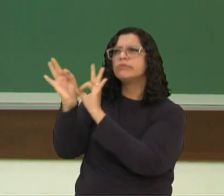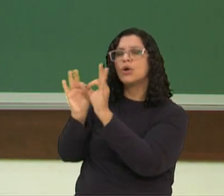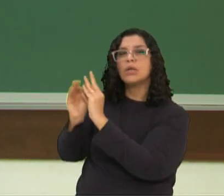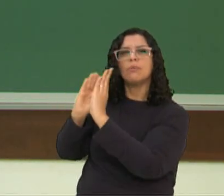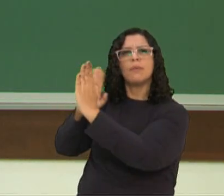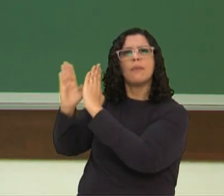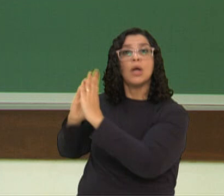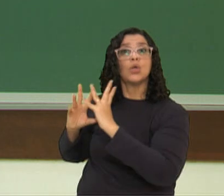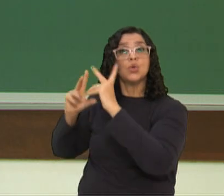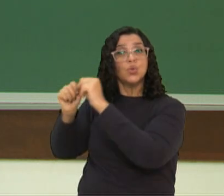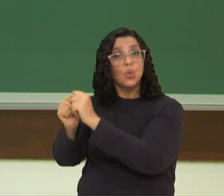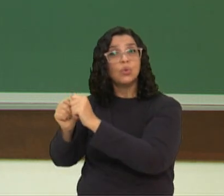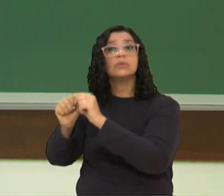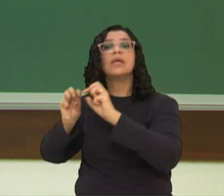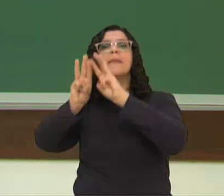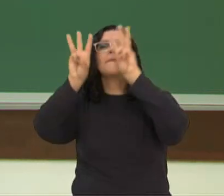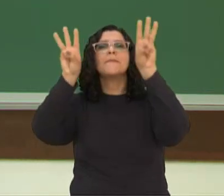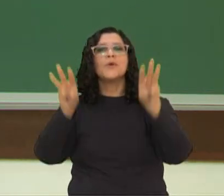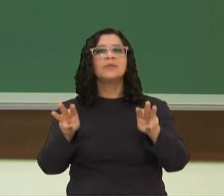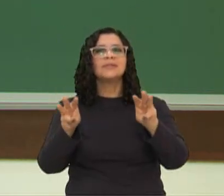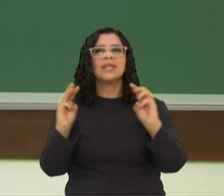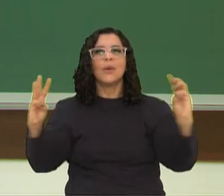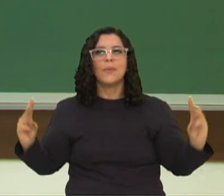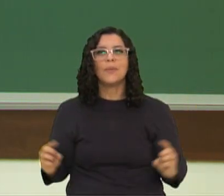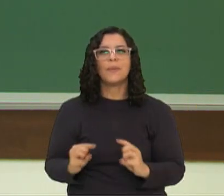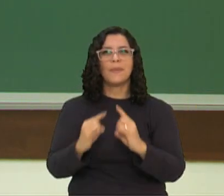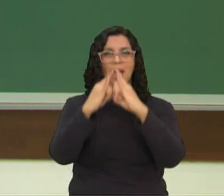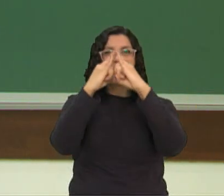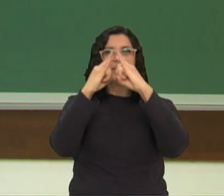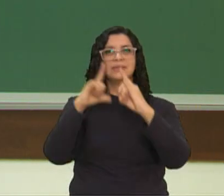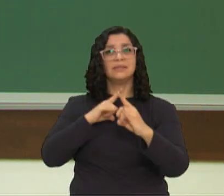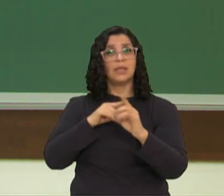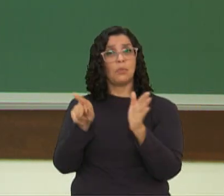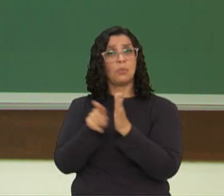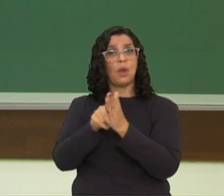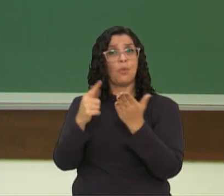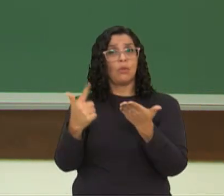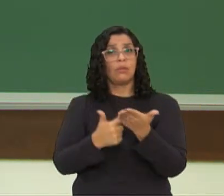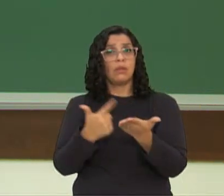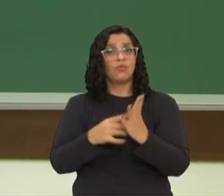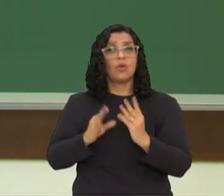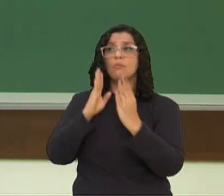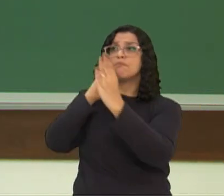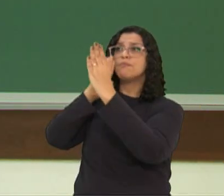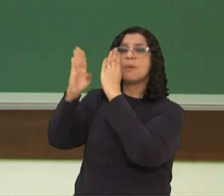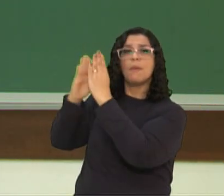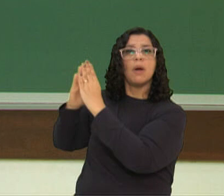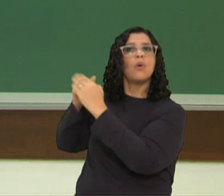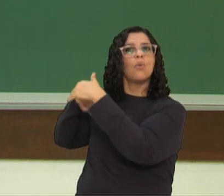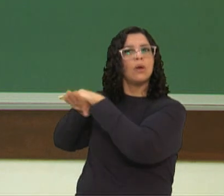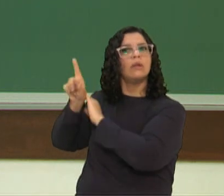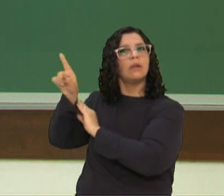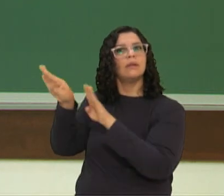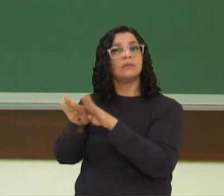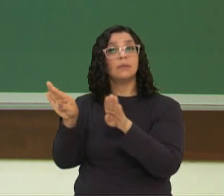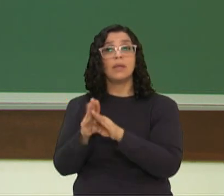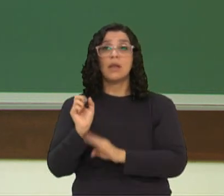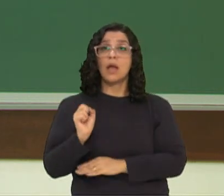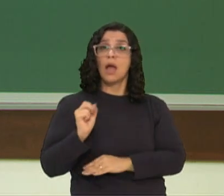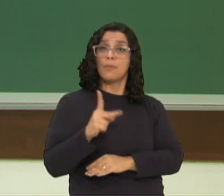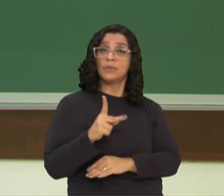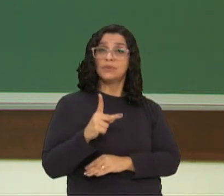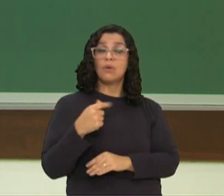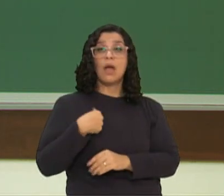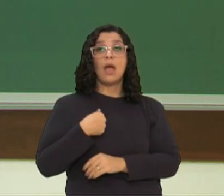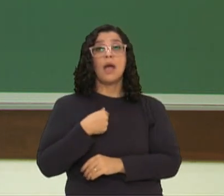hoje encontra-se no Museu de Paris. Certo? Um trabalho do Diderot, que está lá até hoje. E veja, ele foi aposentado